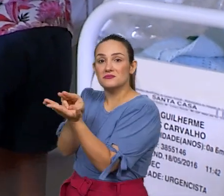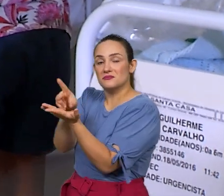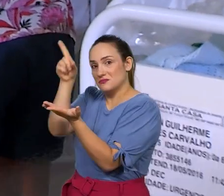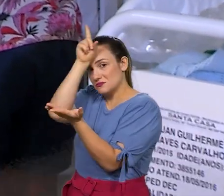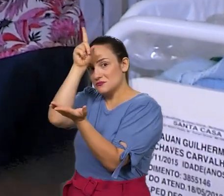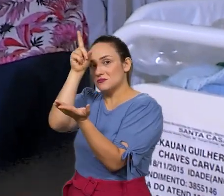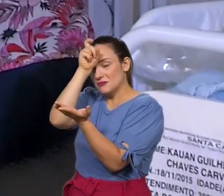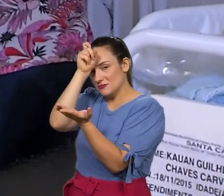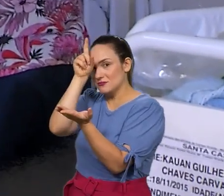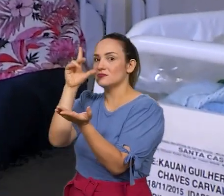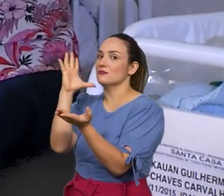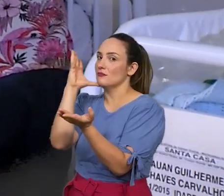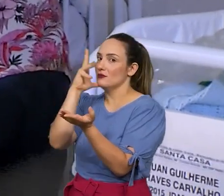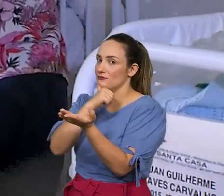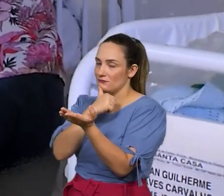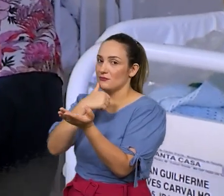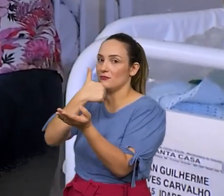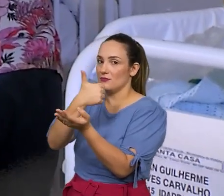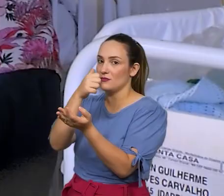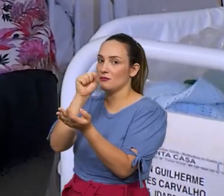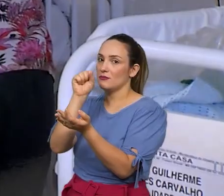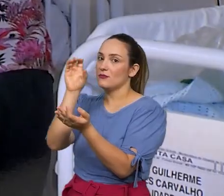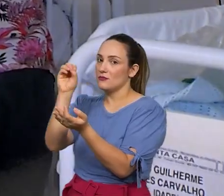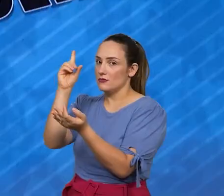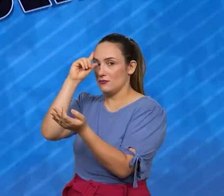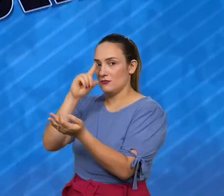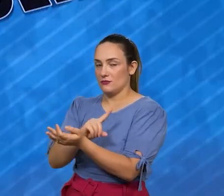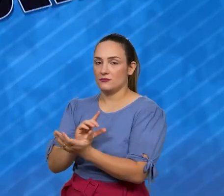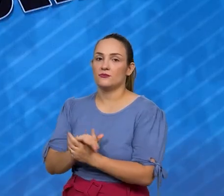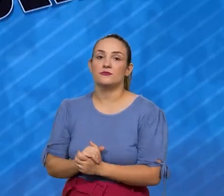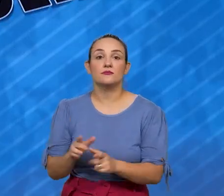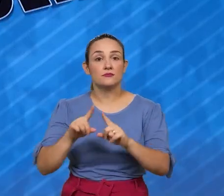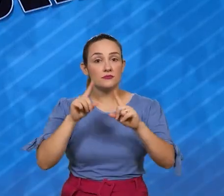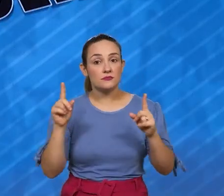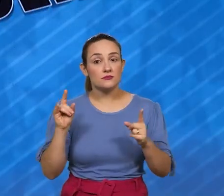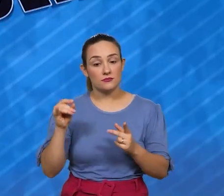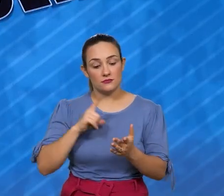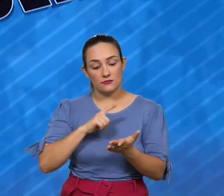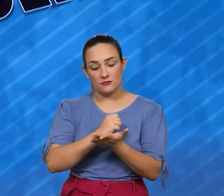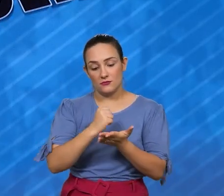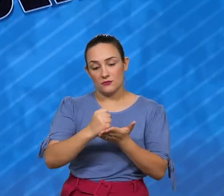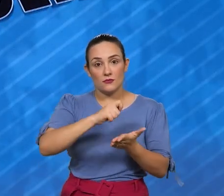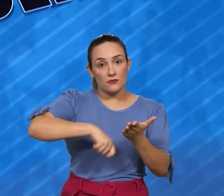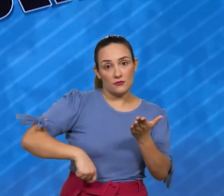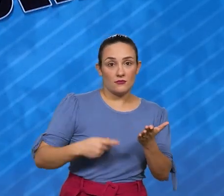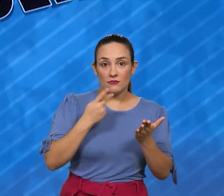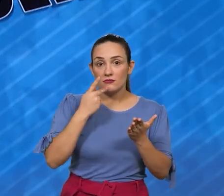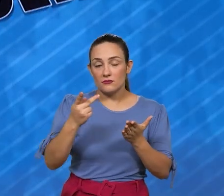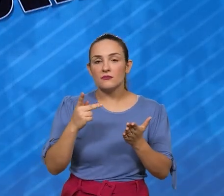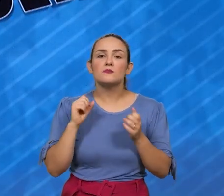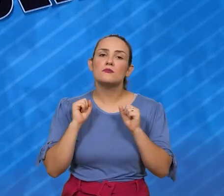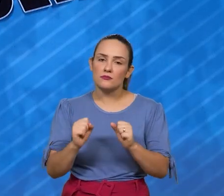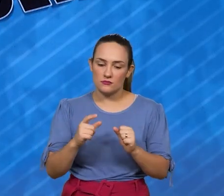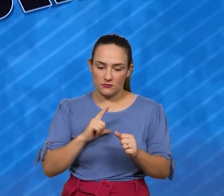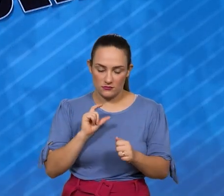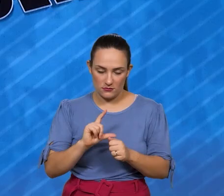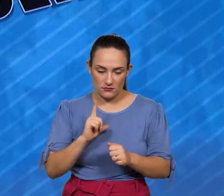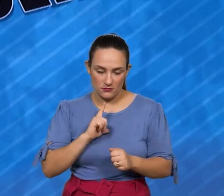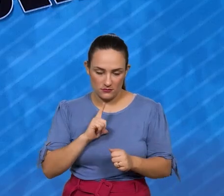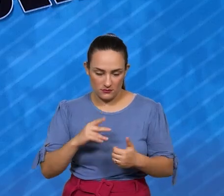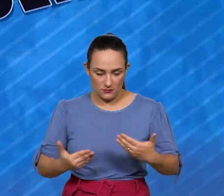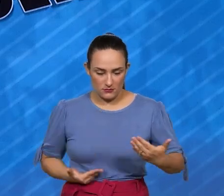para internação, 180 dias. Agora, se o contrato ele prevê, por exemplo, um serviço